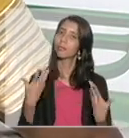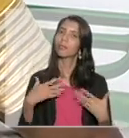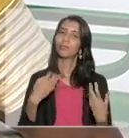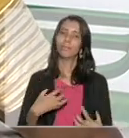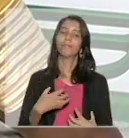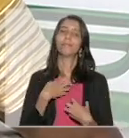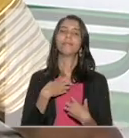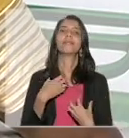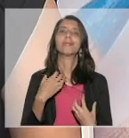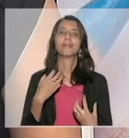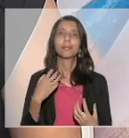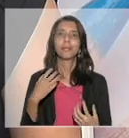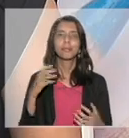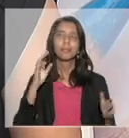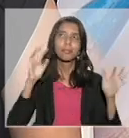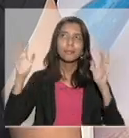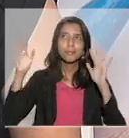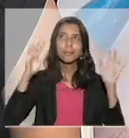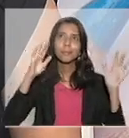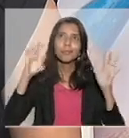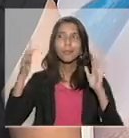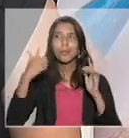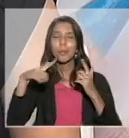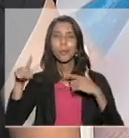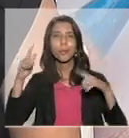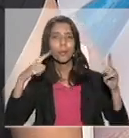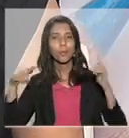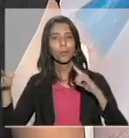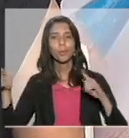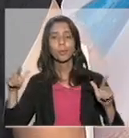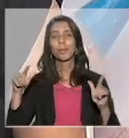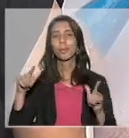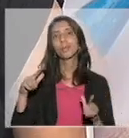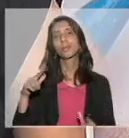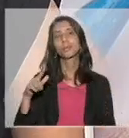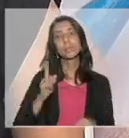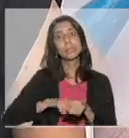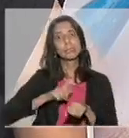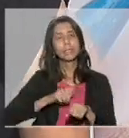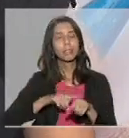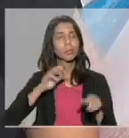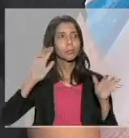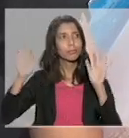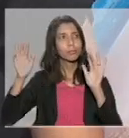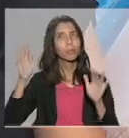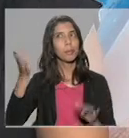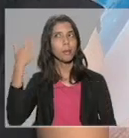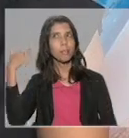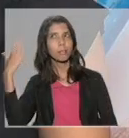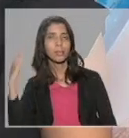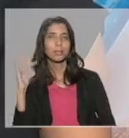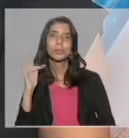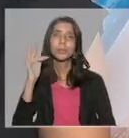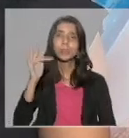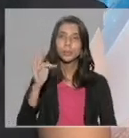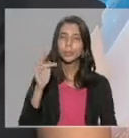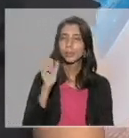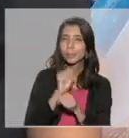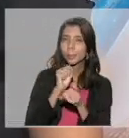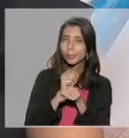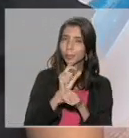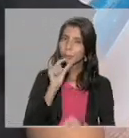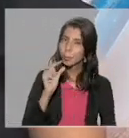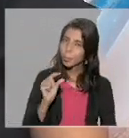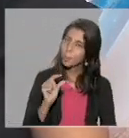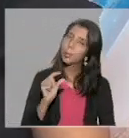estímulo. Viagens para outros mundos, para outros Isso. planetas, no Ou tempo, universos. viagem no tempo, né? Passado, futuro.